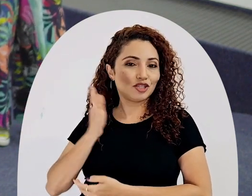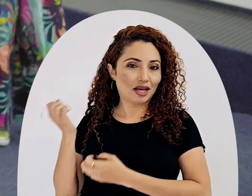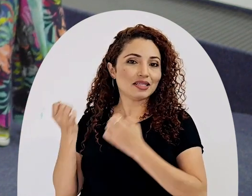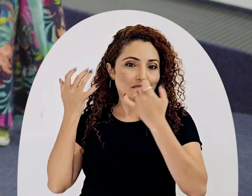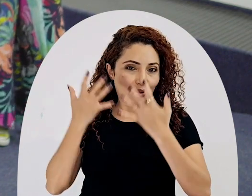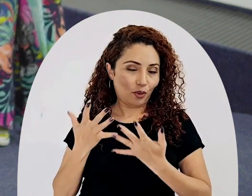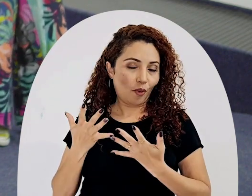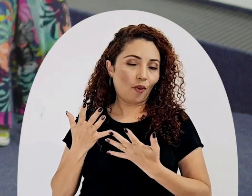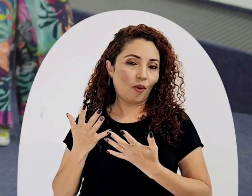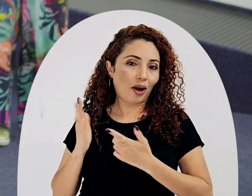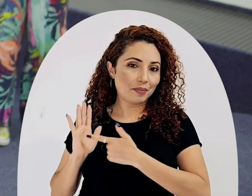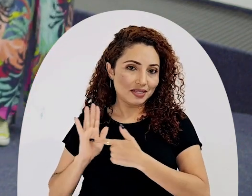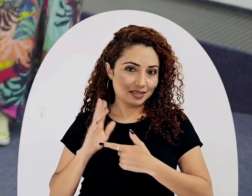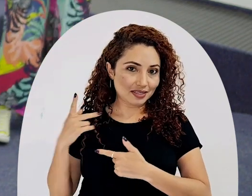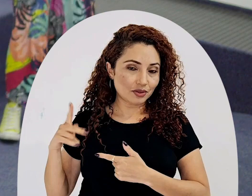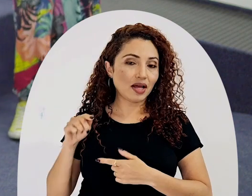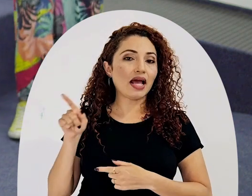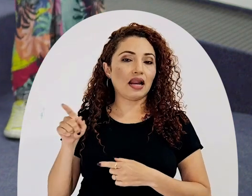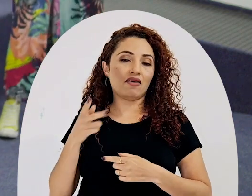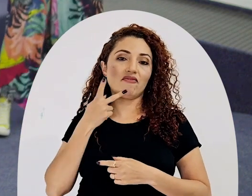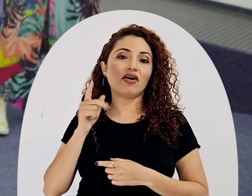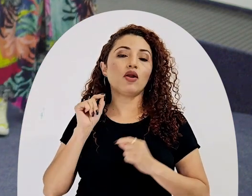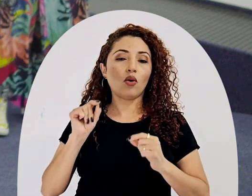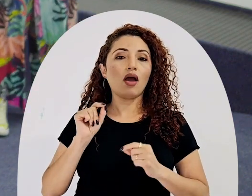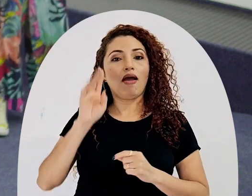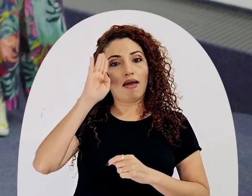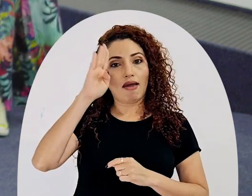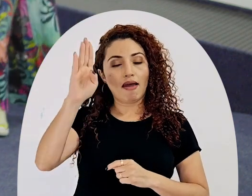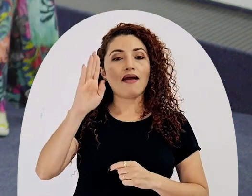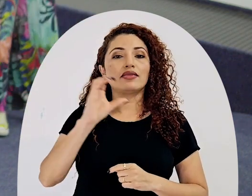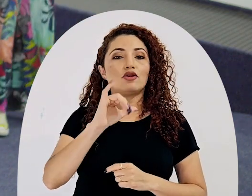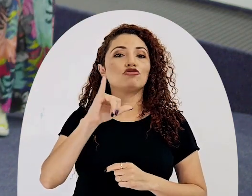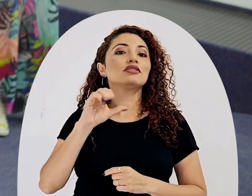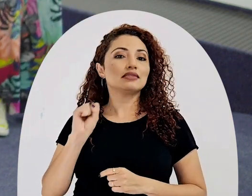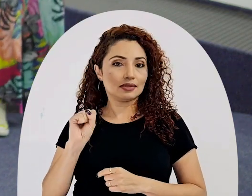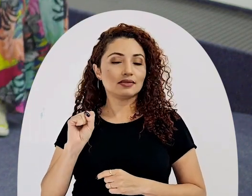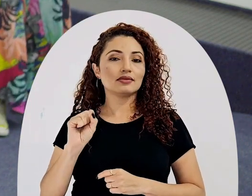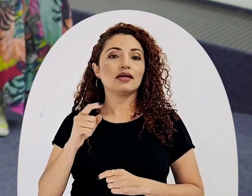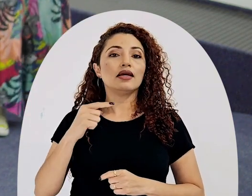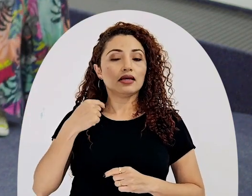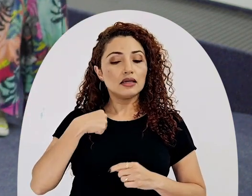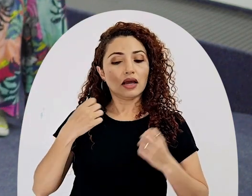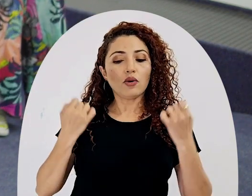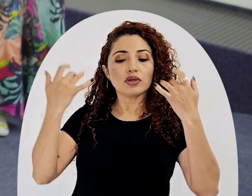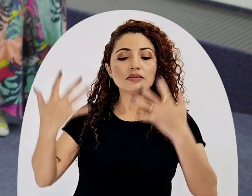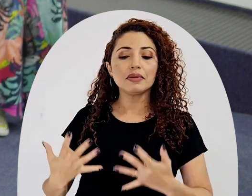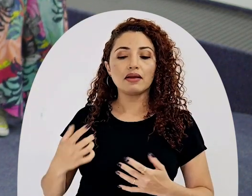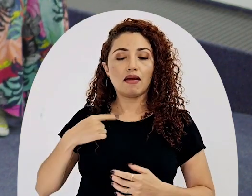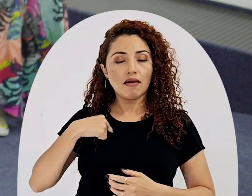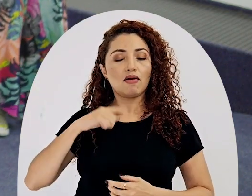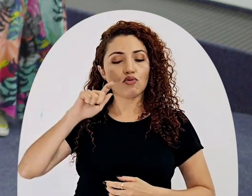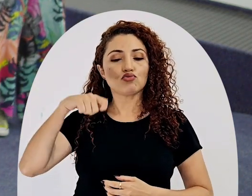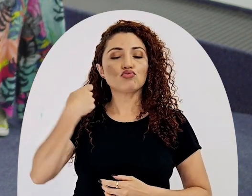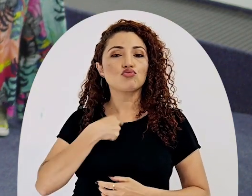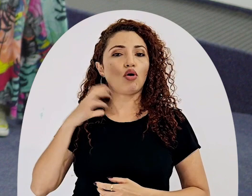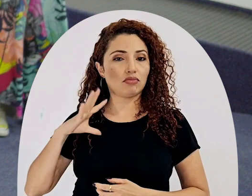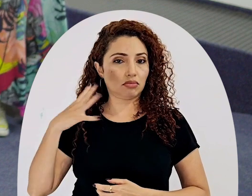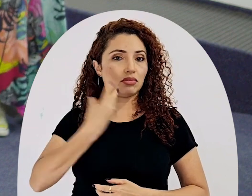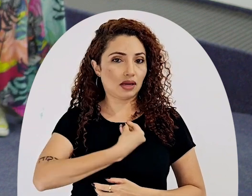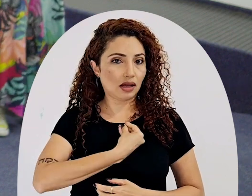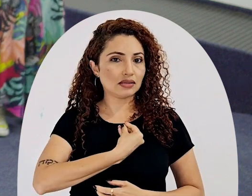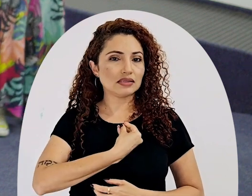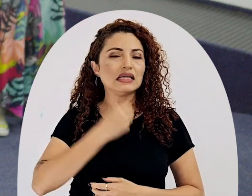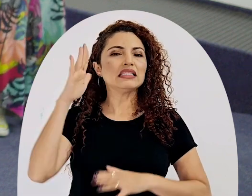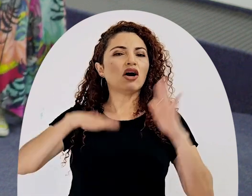era cisgênero, e eu falei que sou transgênero, né. Trazer isso um pouquinho para vocês, talvez são nomes que vocês não